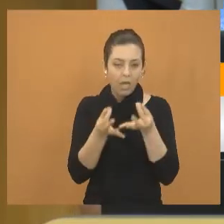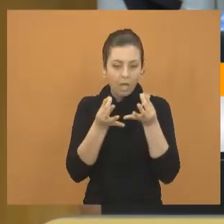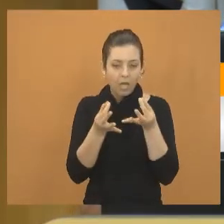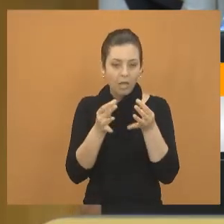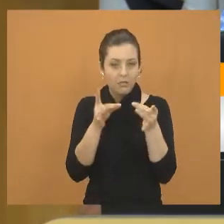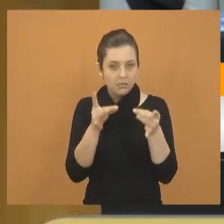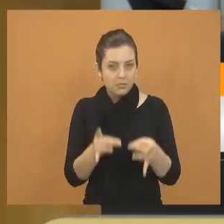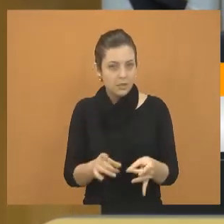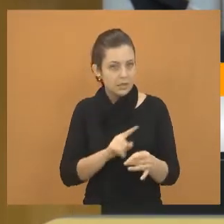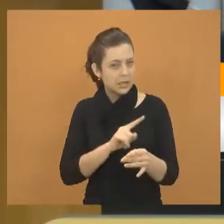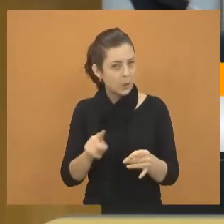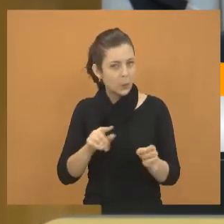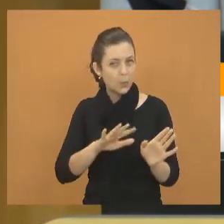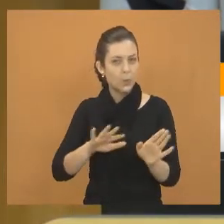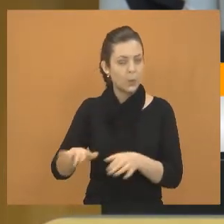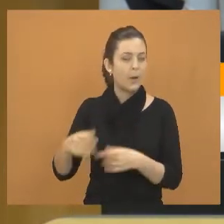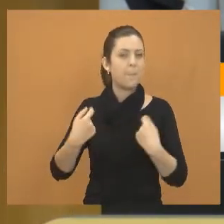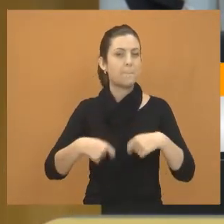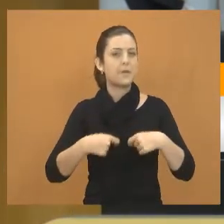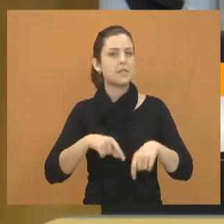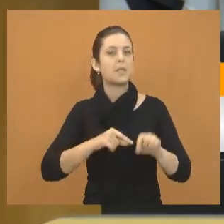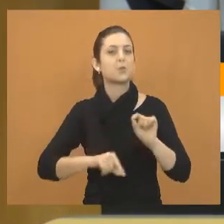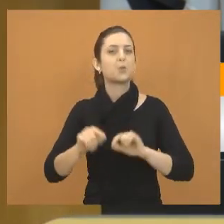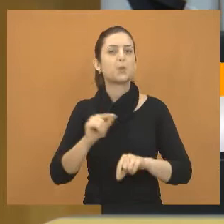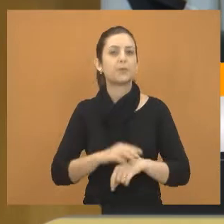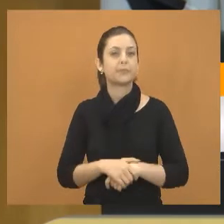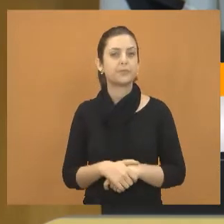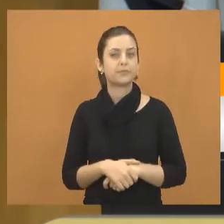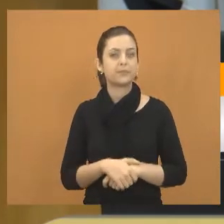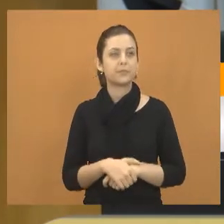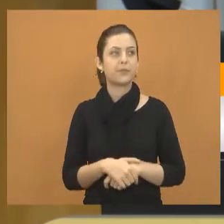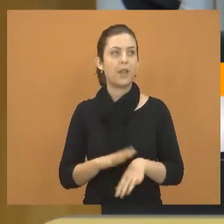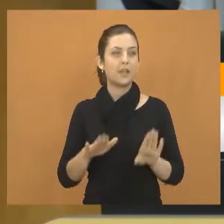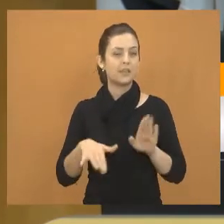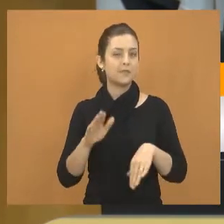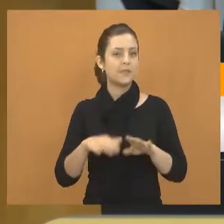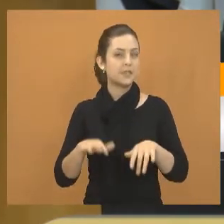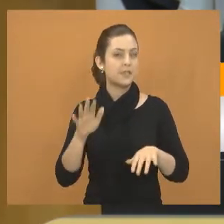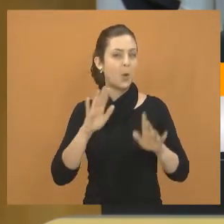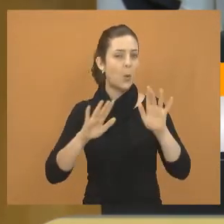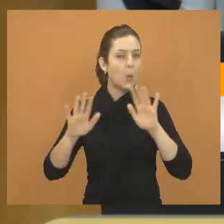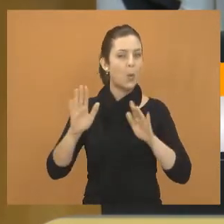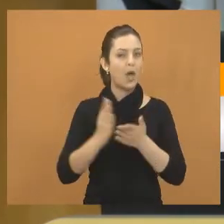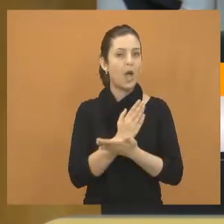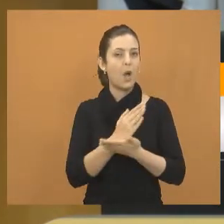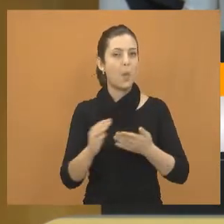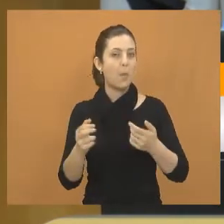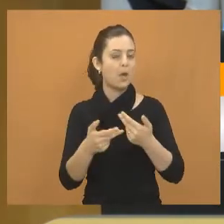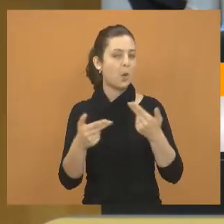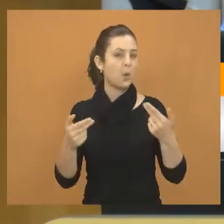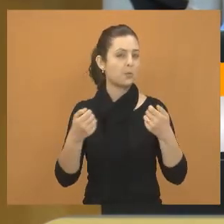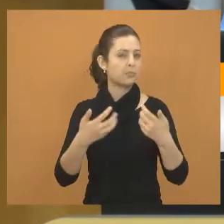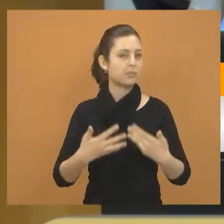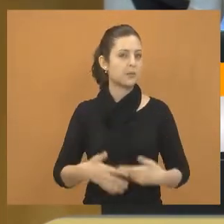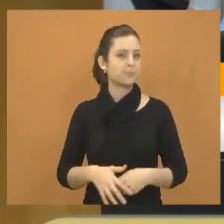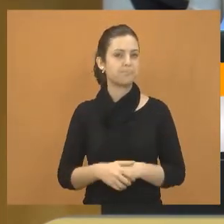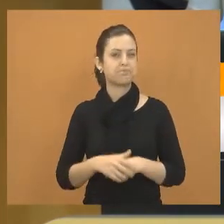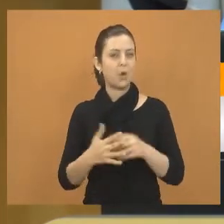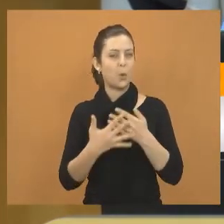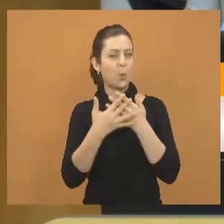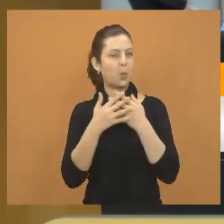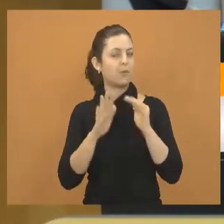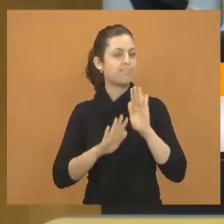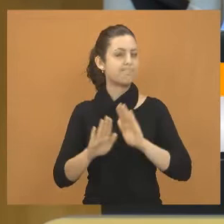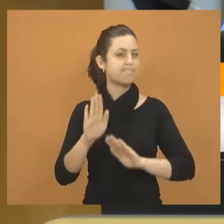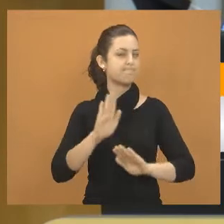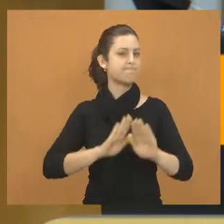aos detalhes, não, porque eu acho que a gente precisa, às vezes, elucidar algumas coisas. E eu confesso para vocês que eu tomo um